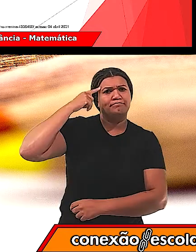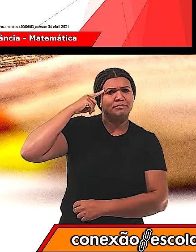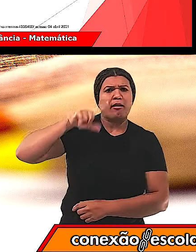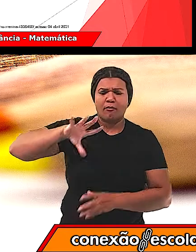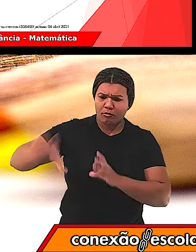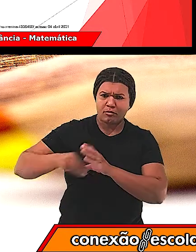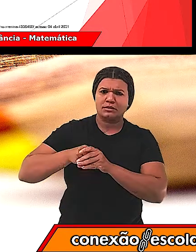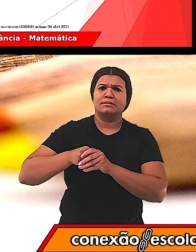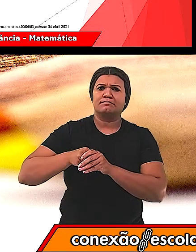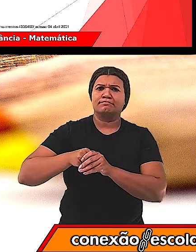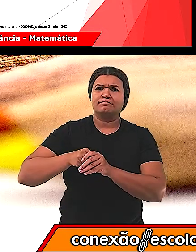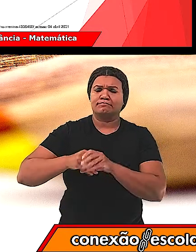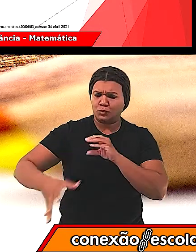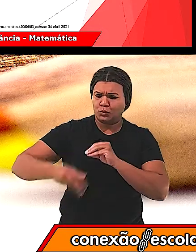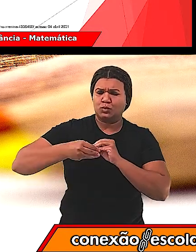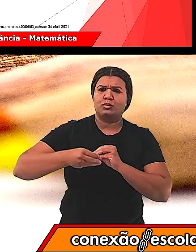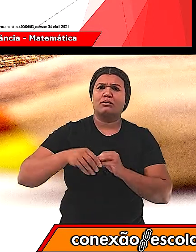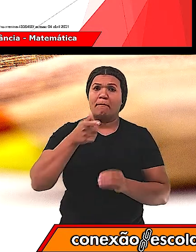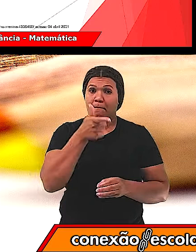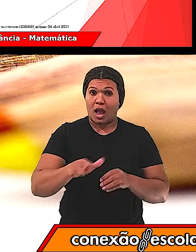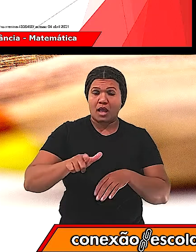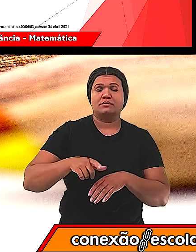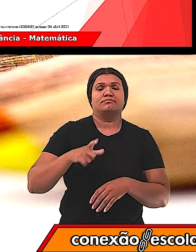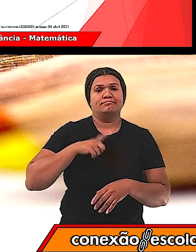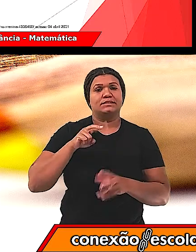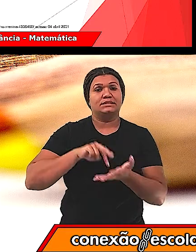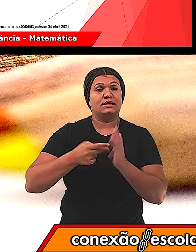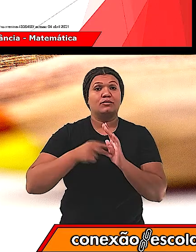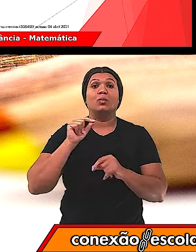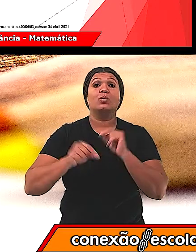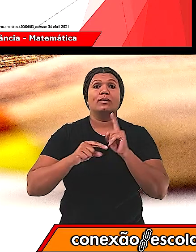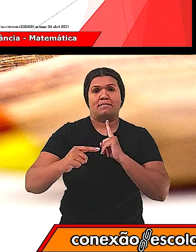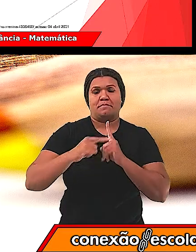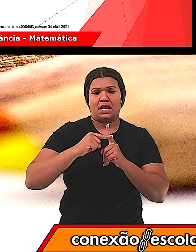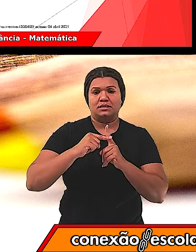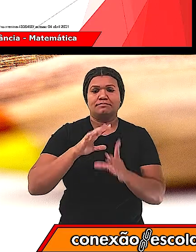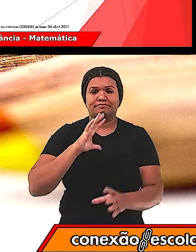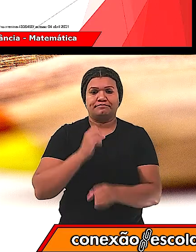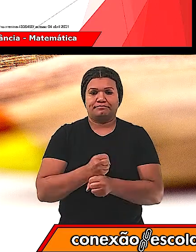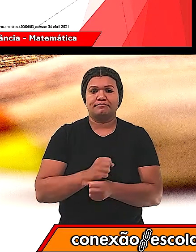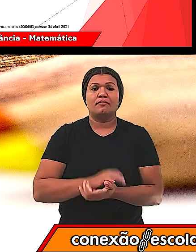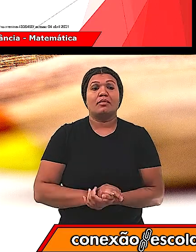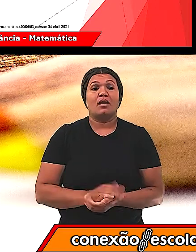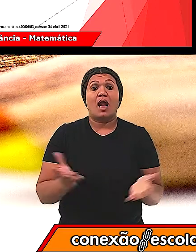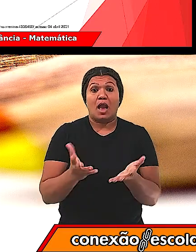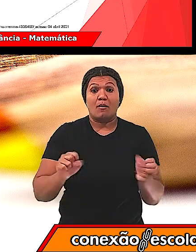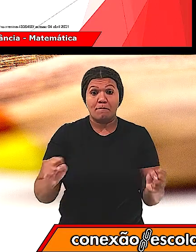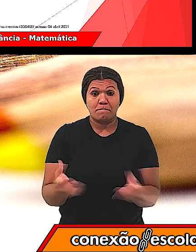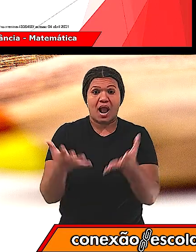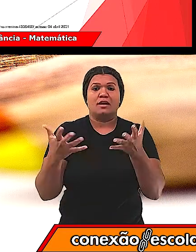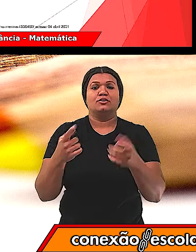acrescentar, de juntar, que você vai ter mais, é adição. Combinado? Então vamos fazer a mágica de novo para a